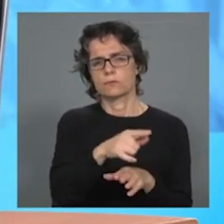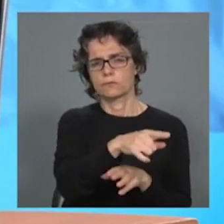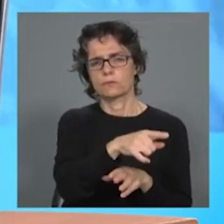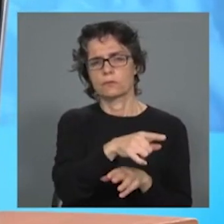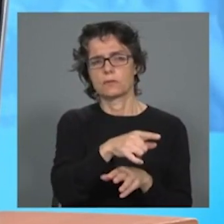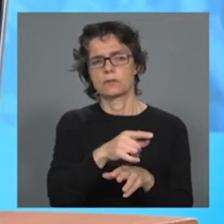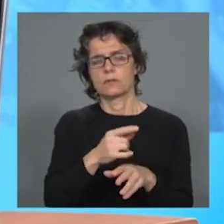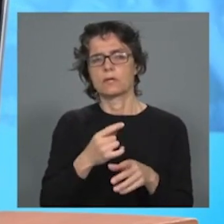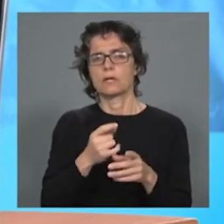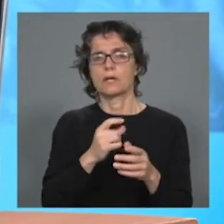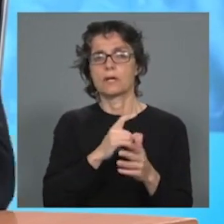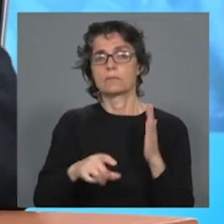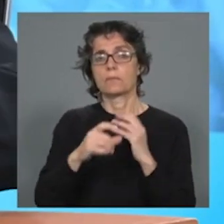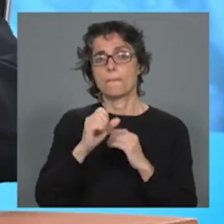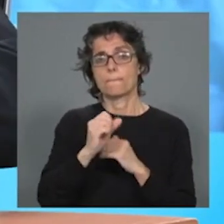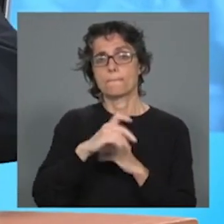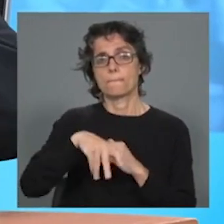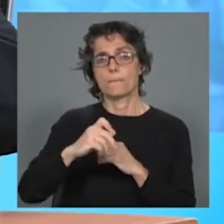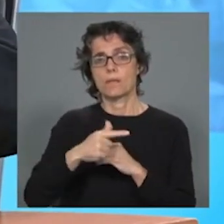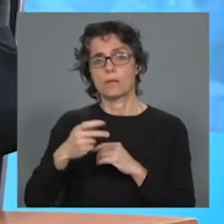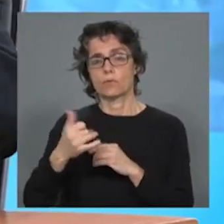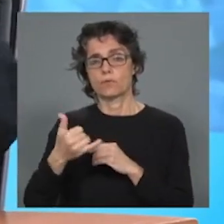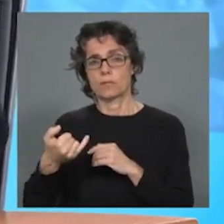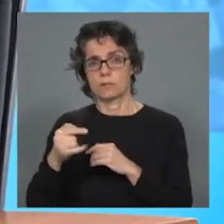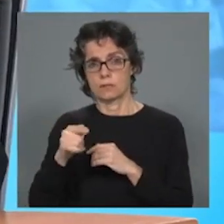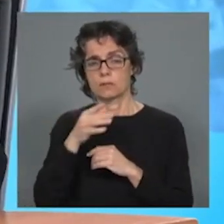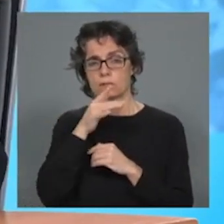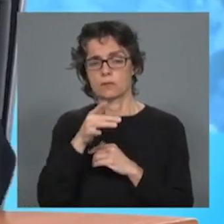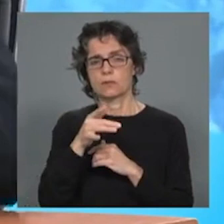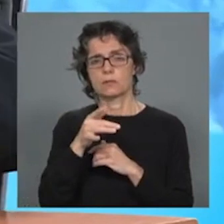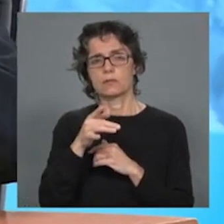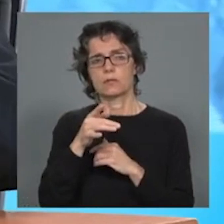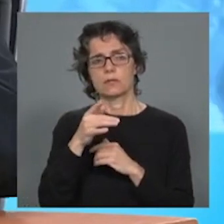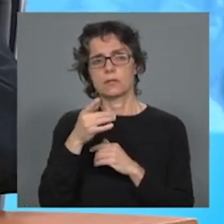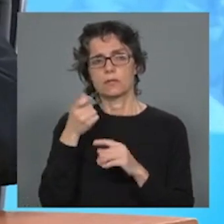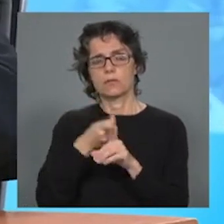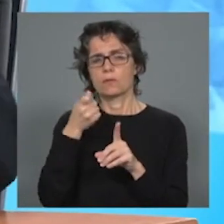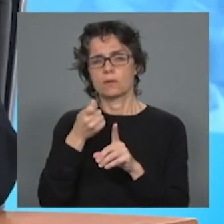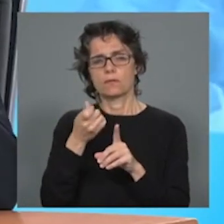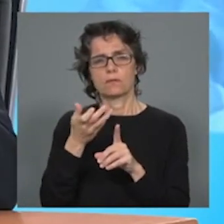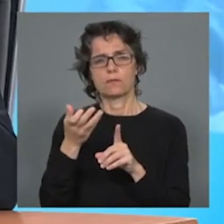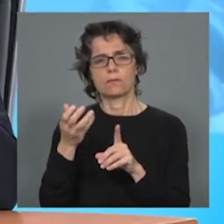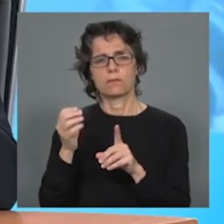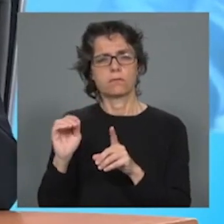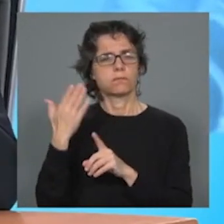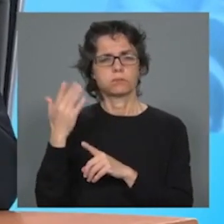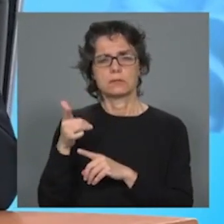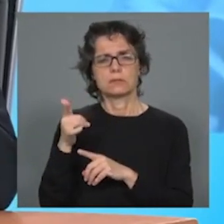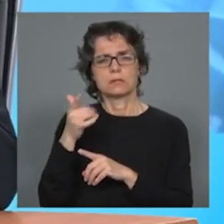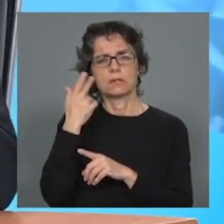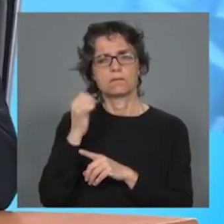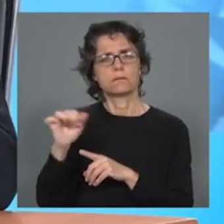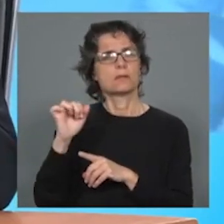no fundo, o desafio que permanece no total da sua vida, que tem um itinerário tão